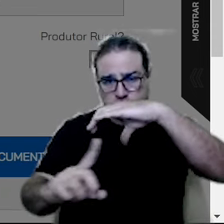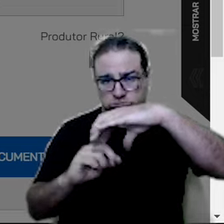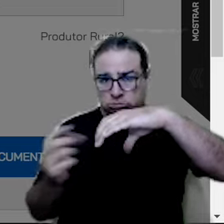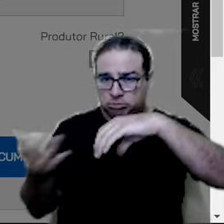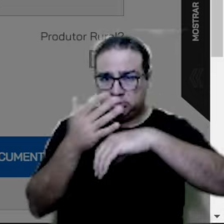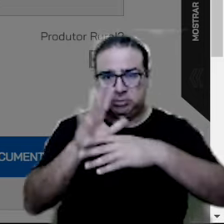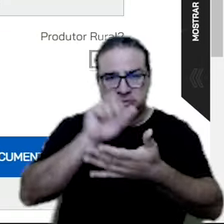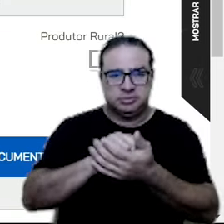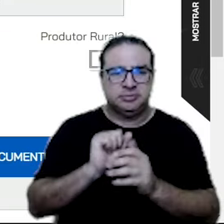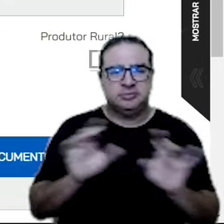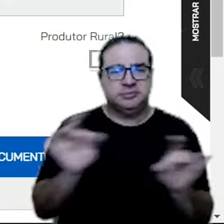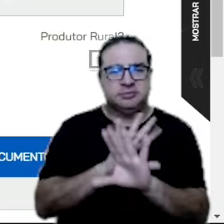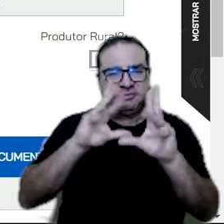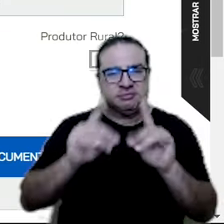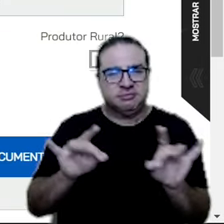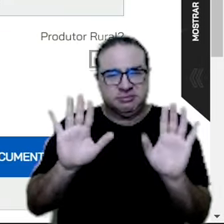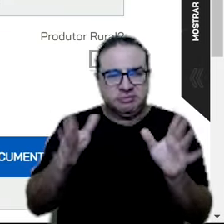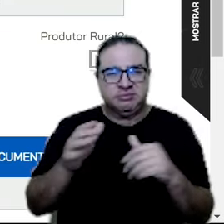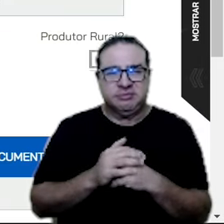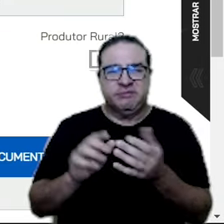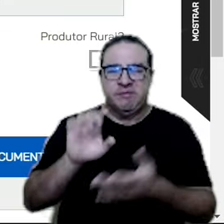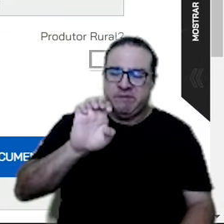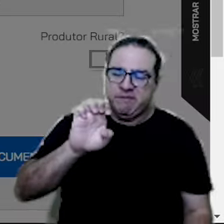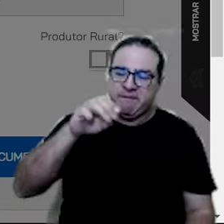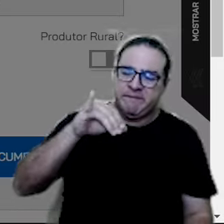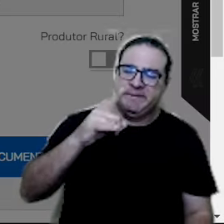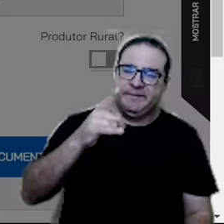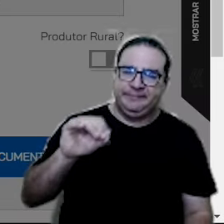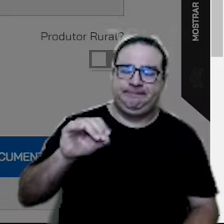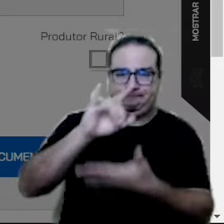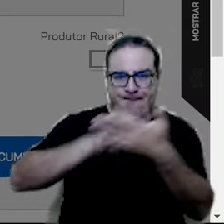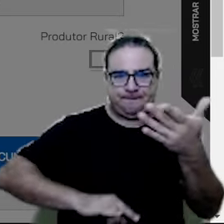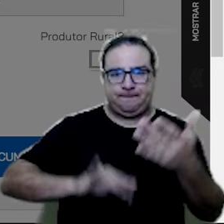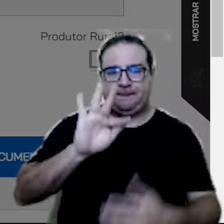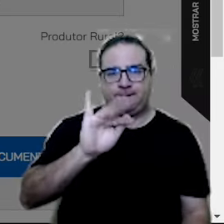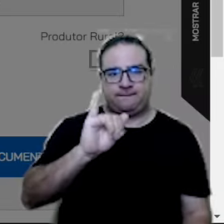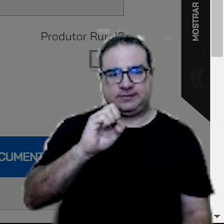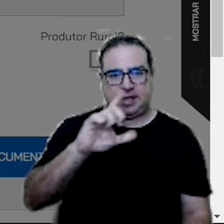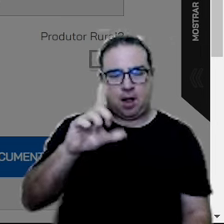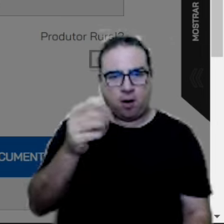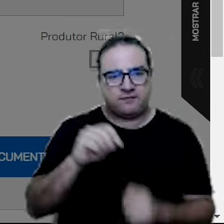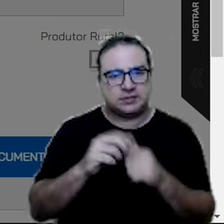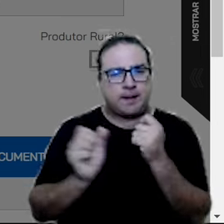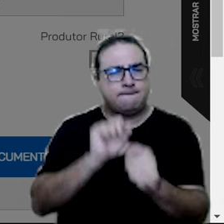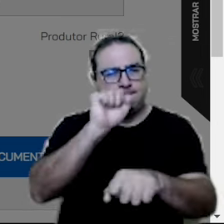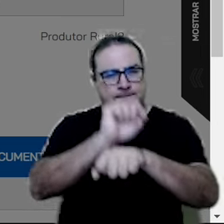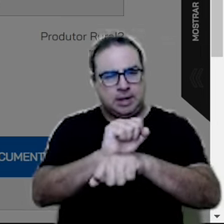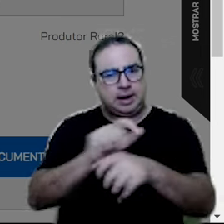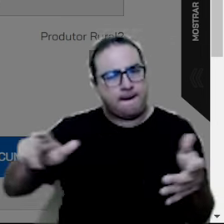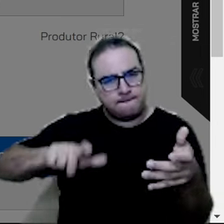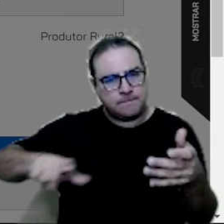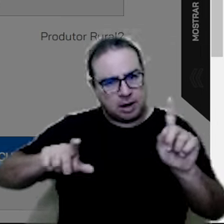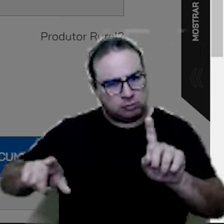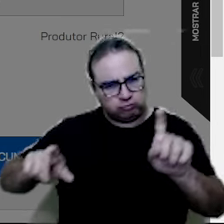cliente novo né já tenho tudo cadastrado vamos pra emissão do documento fiscal finalmente aqui Se eu pausar o